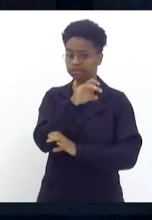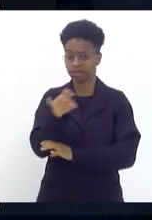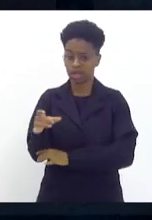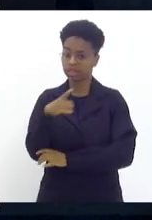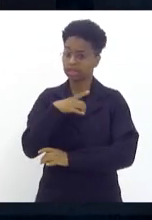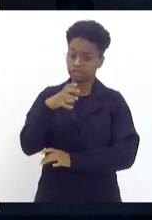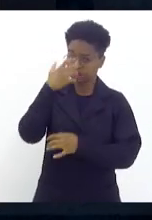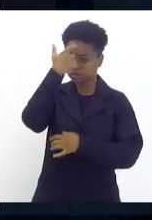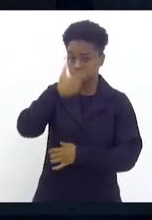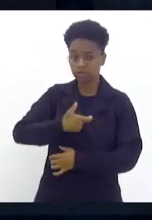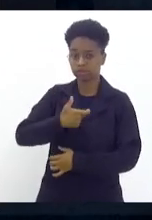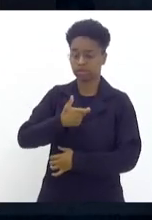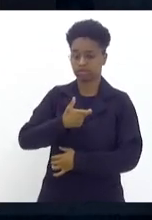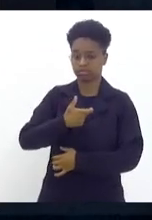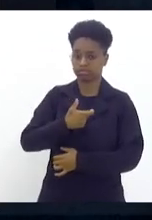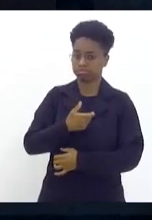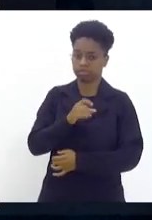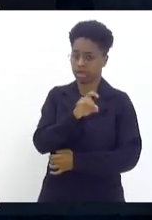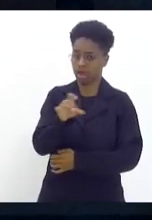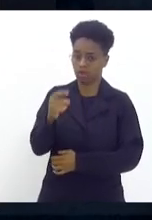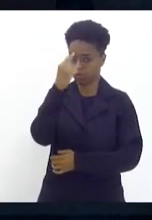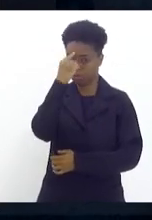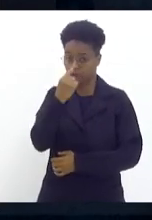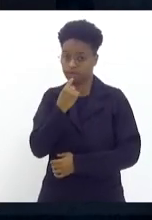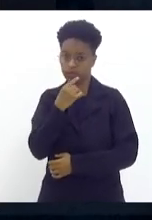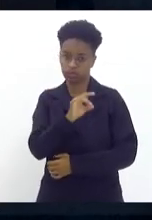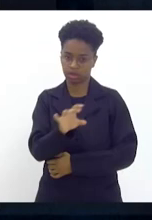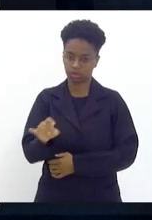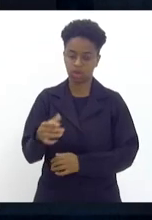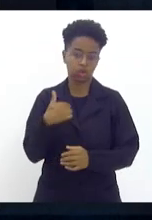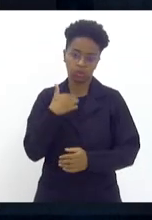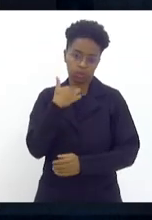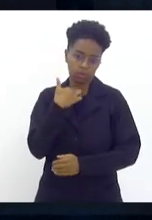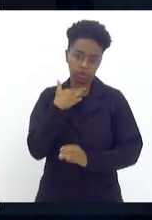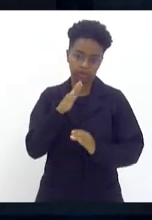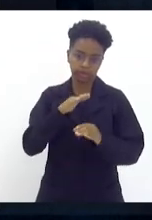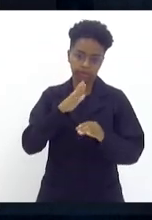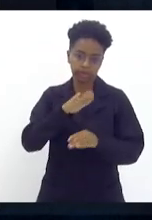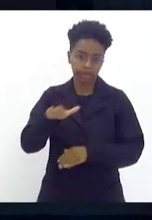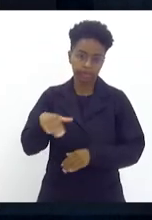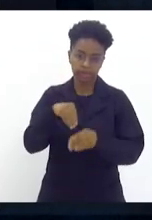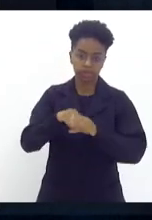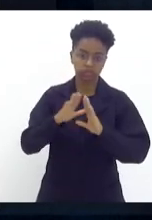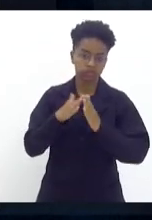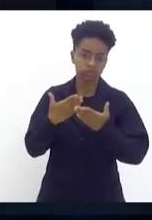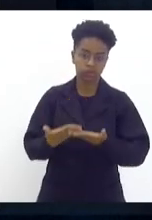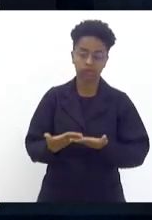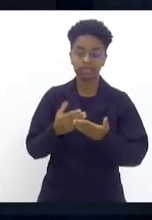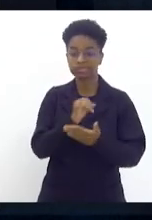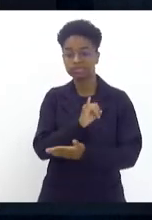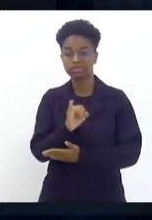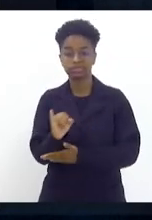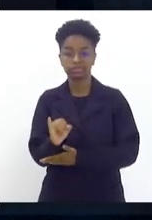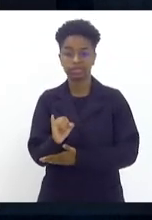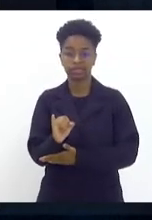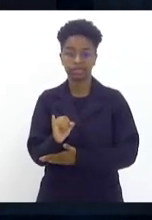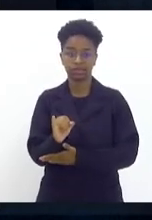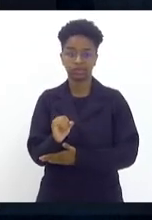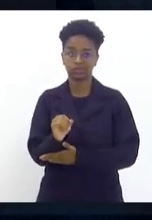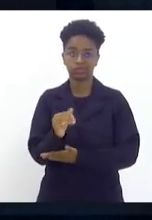ser. Eu não posso ter uma criança numa escola que não é conhecida pelo seu